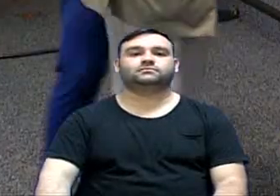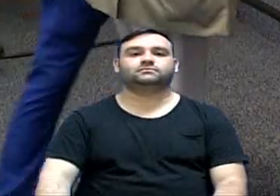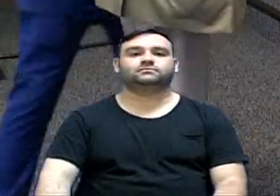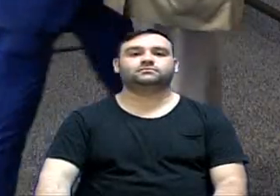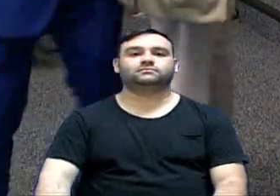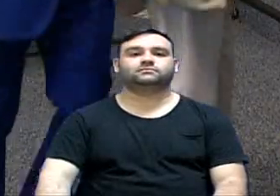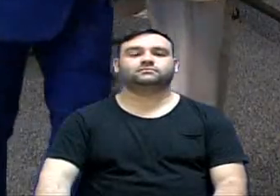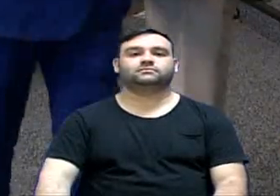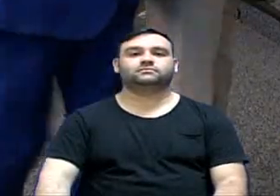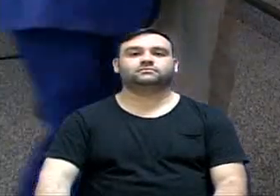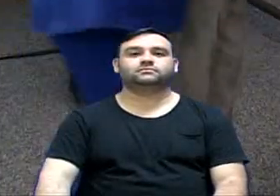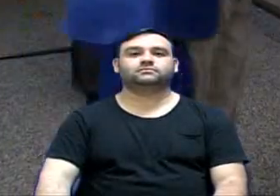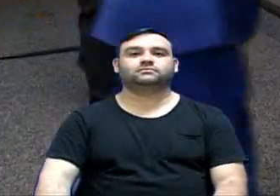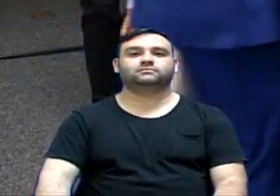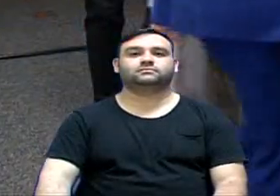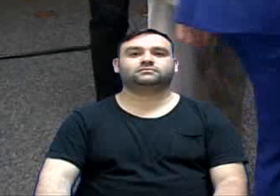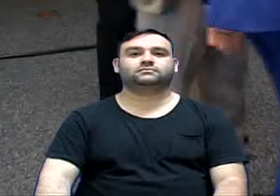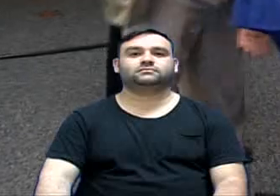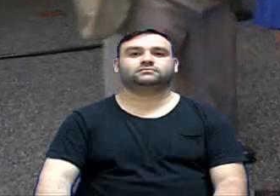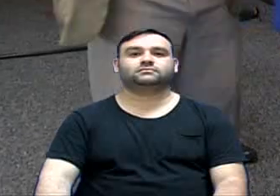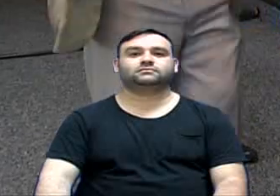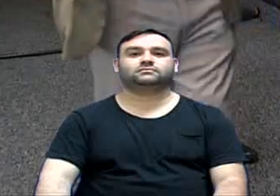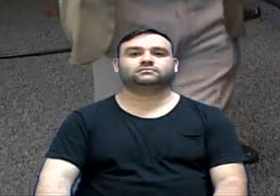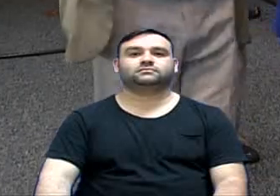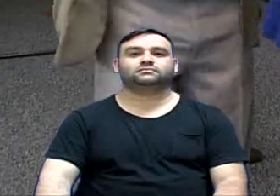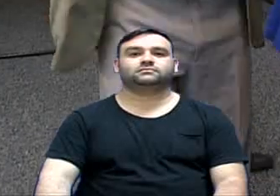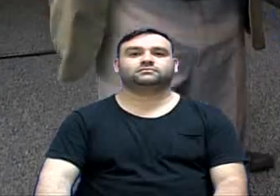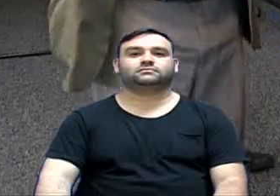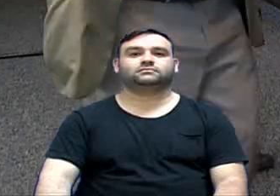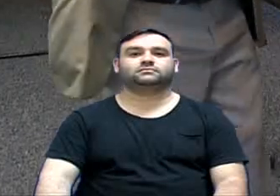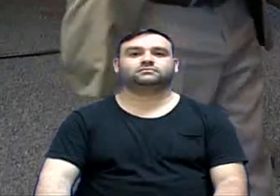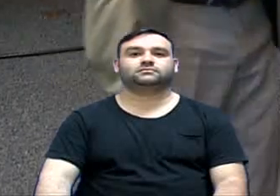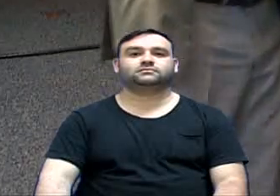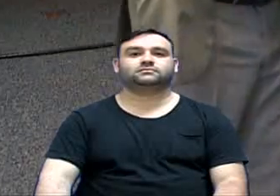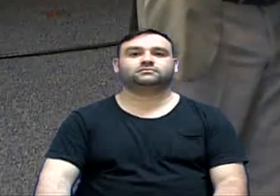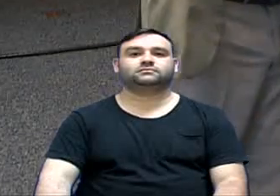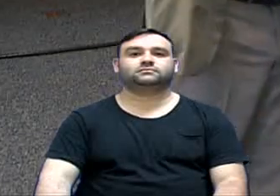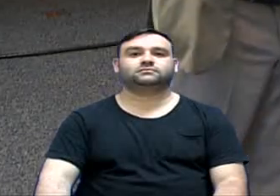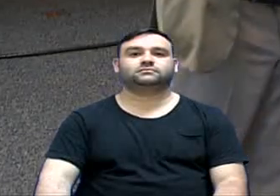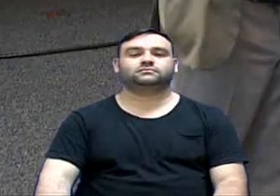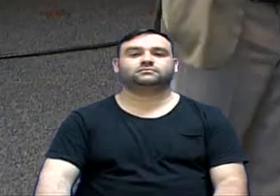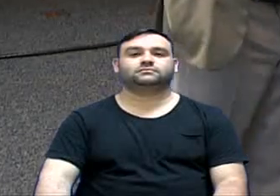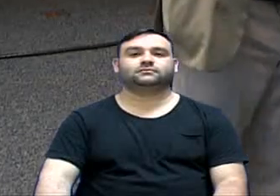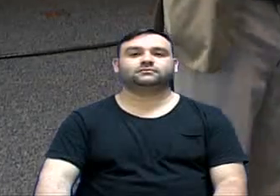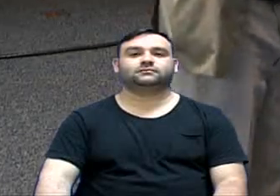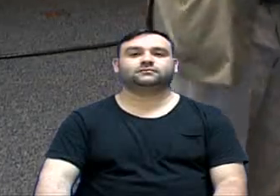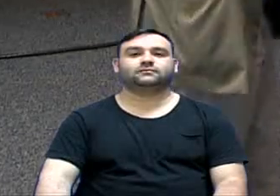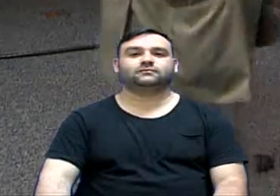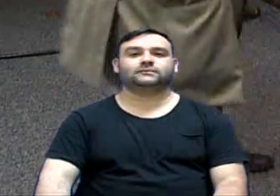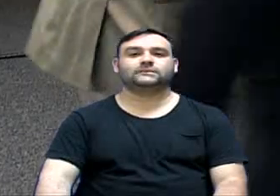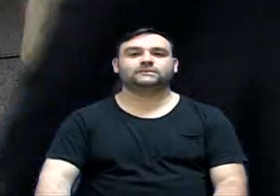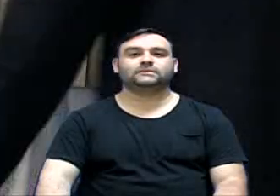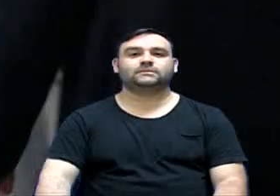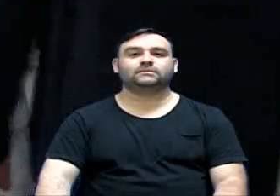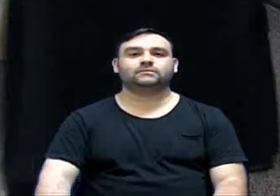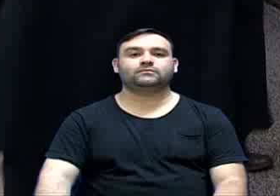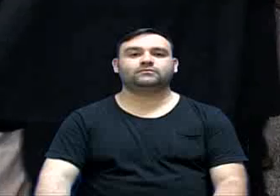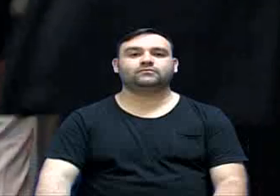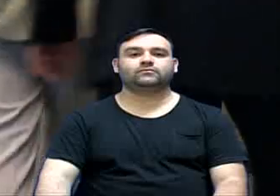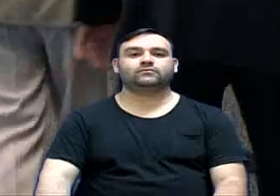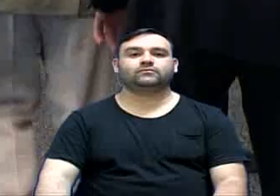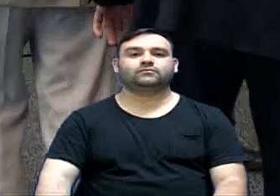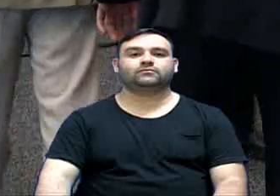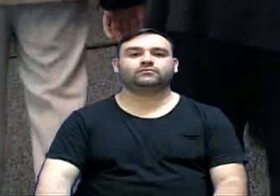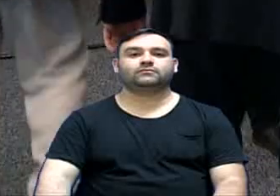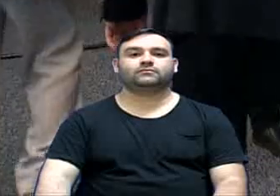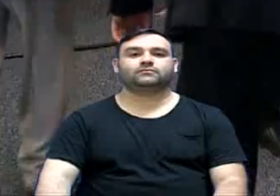cruzada. Parabéns. Fala. Deixa eu segurar para vocês. Tempo de casa é só ano que vem.